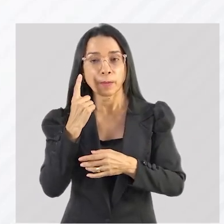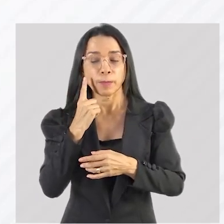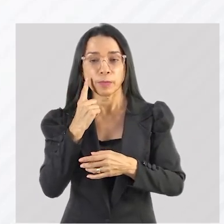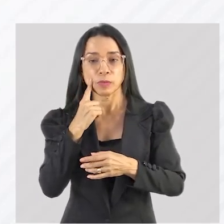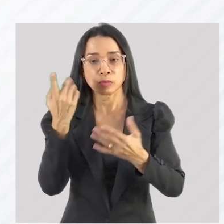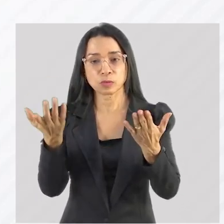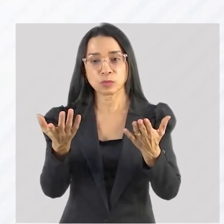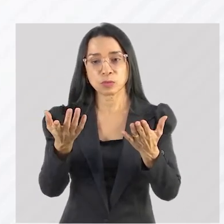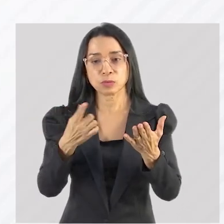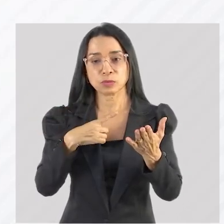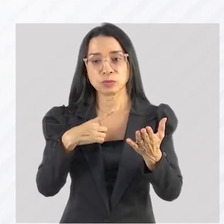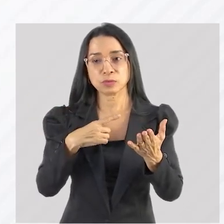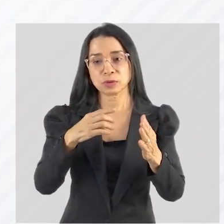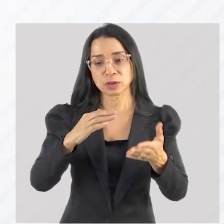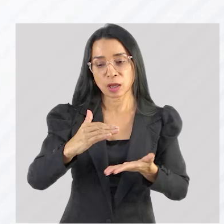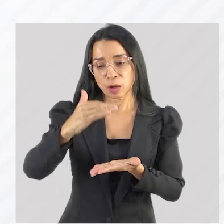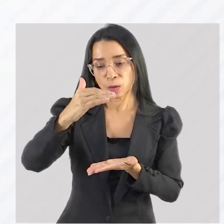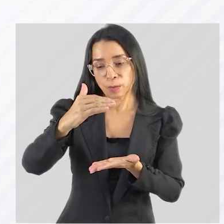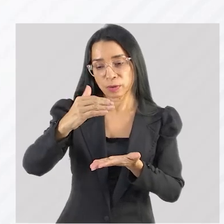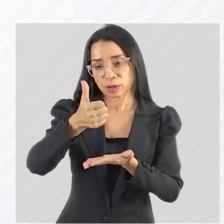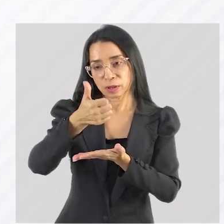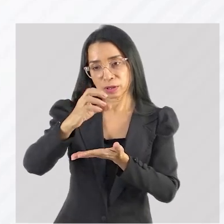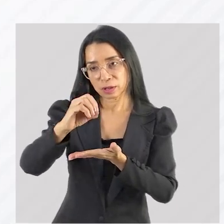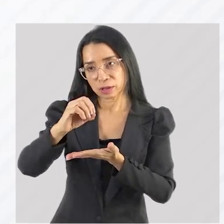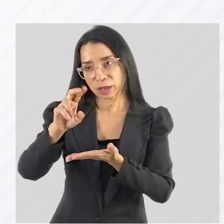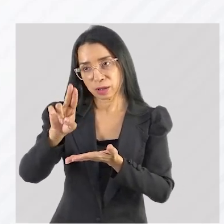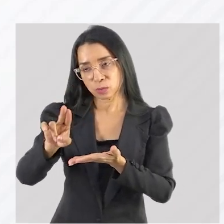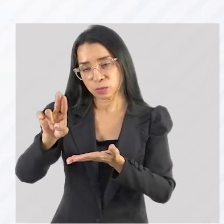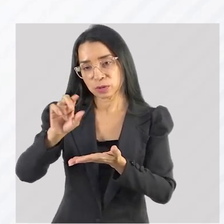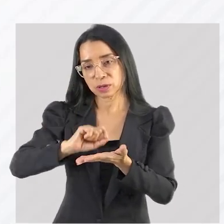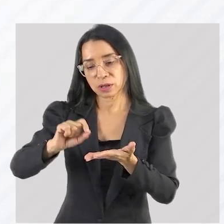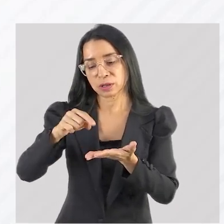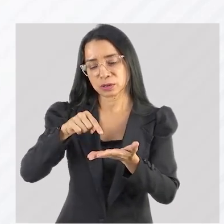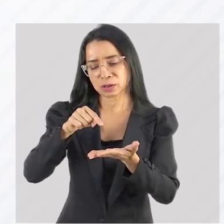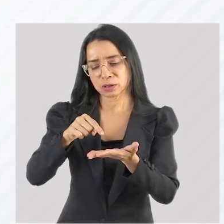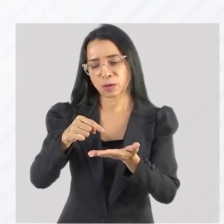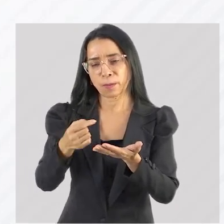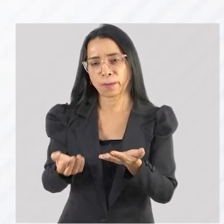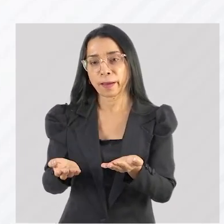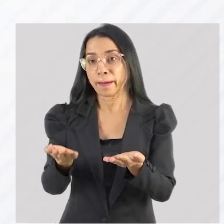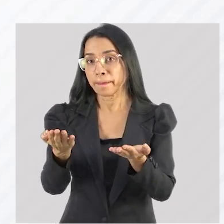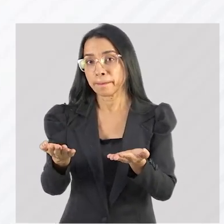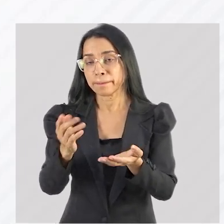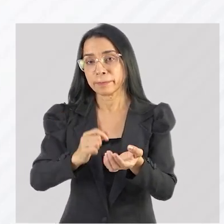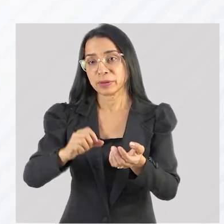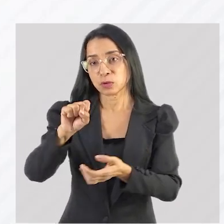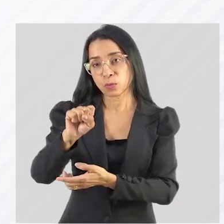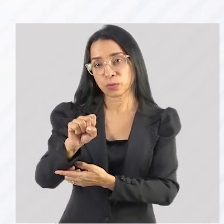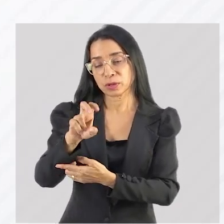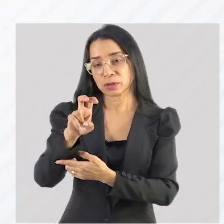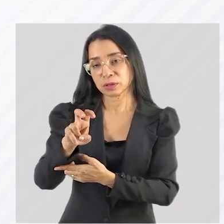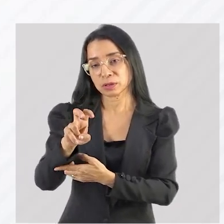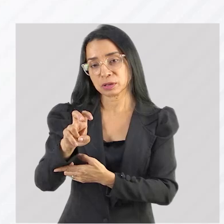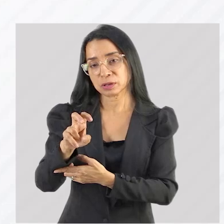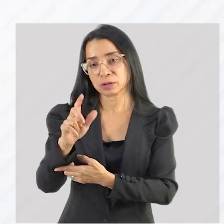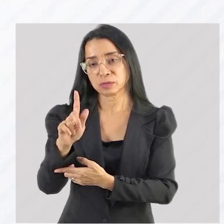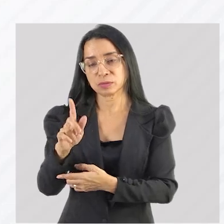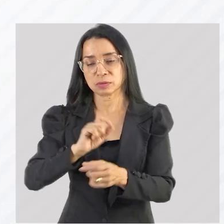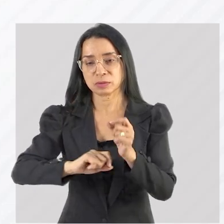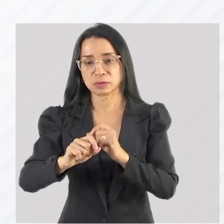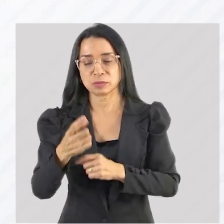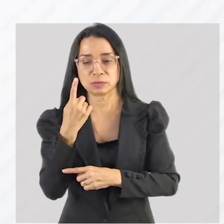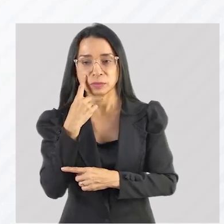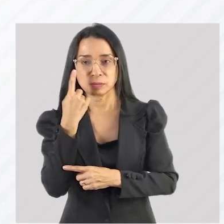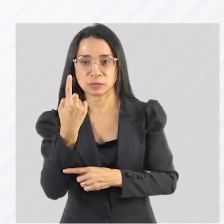unidades e cada pacote pesa 85 gramas, tá ok? Olha aí a